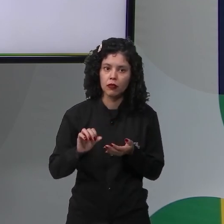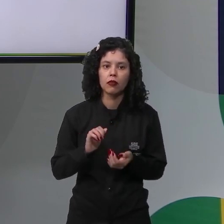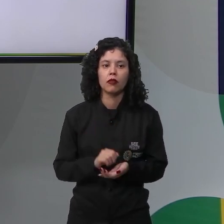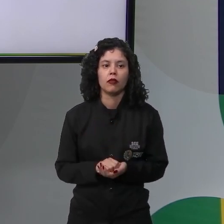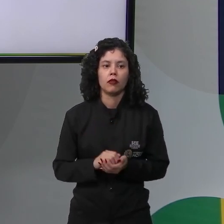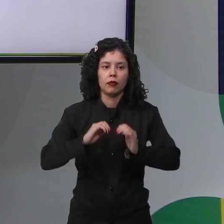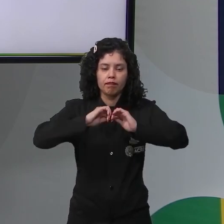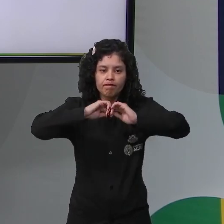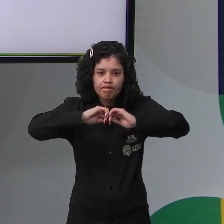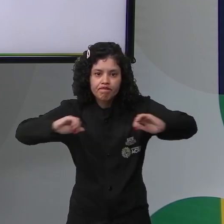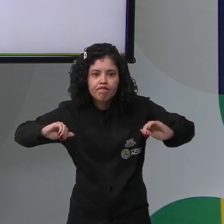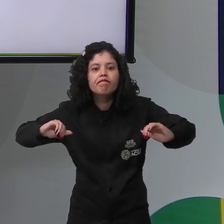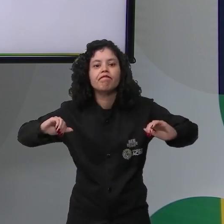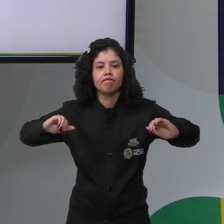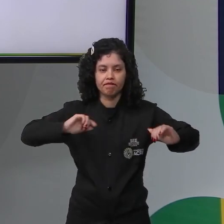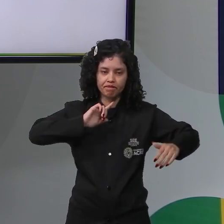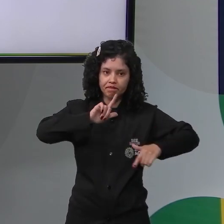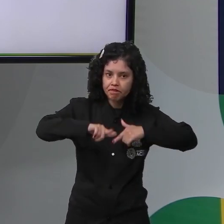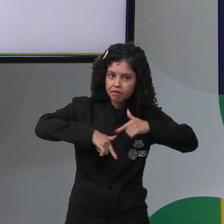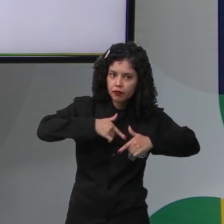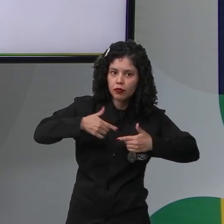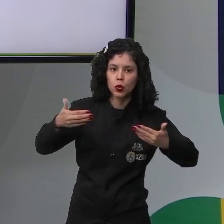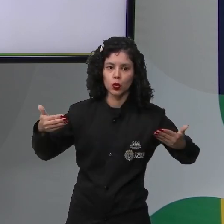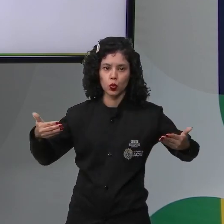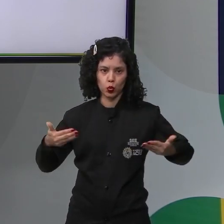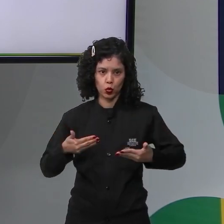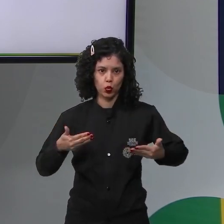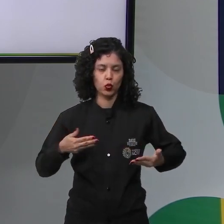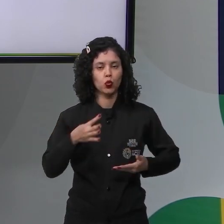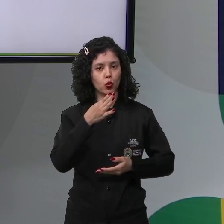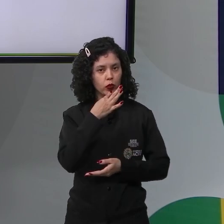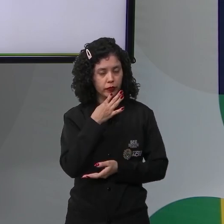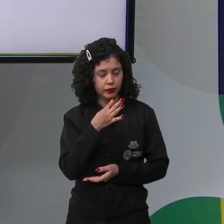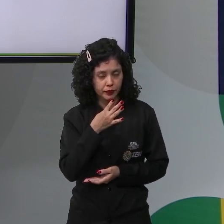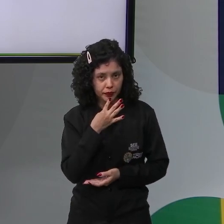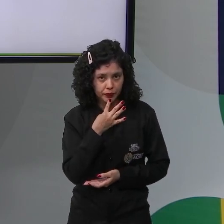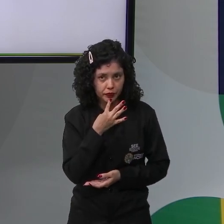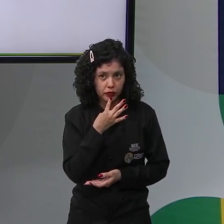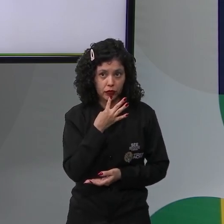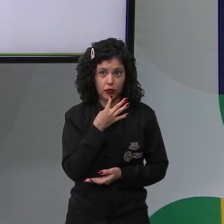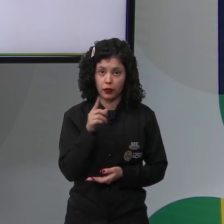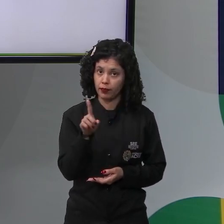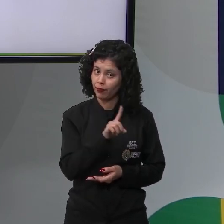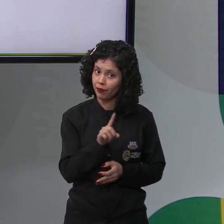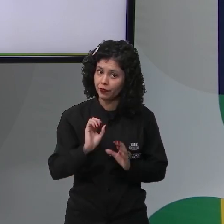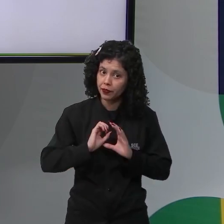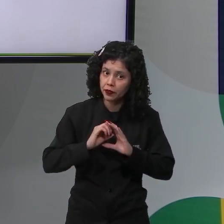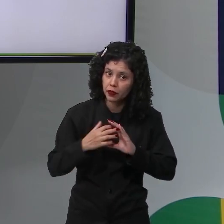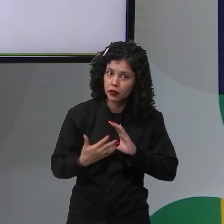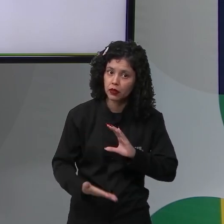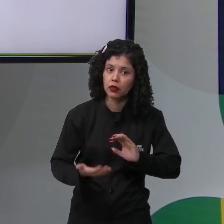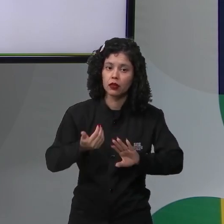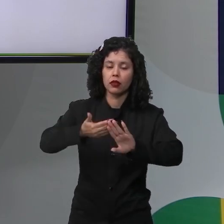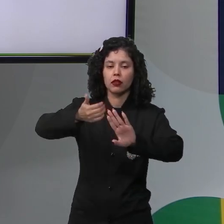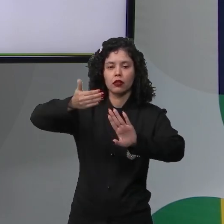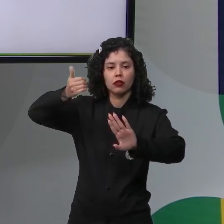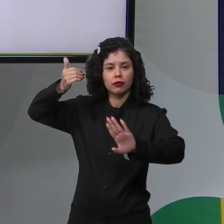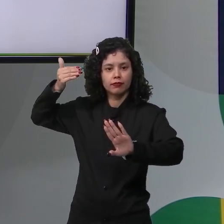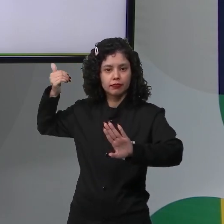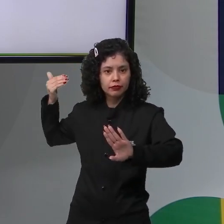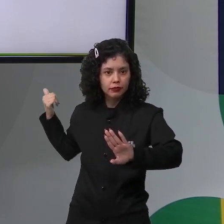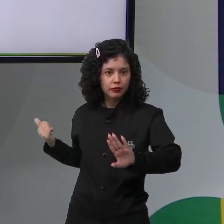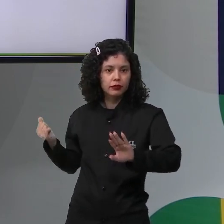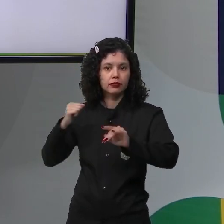A divisão do trabalho que hoje nós conhecemos, ela não era característica das